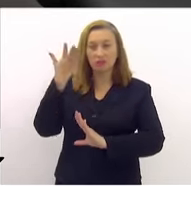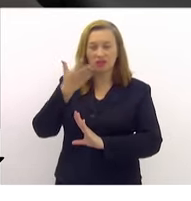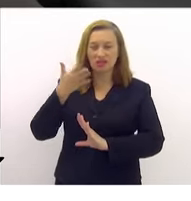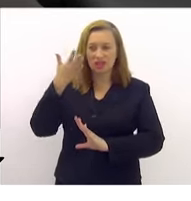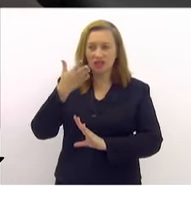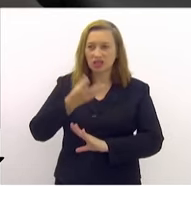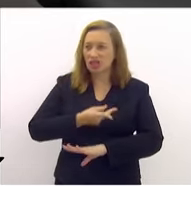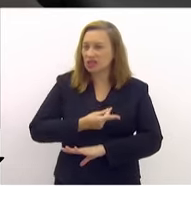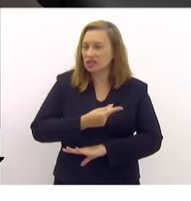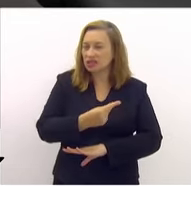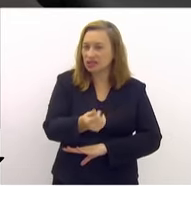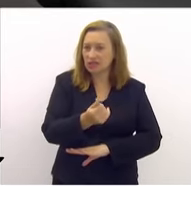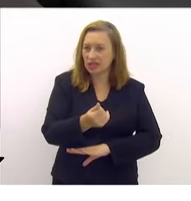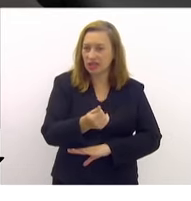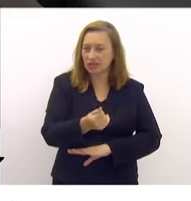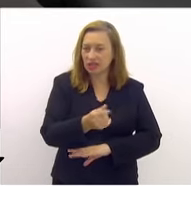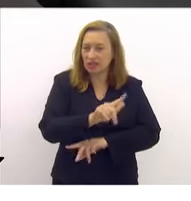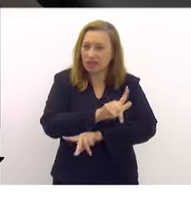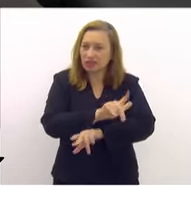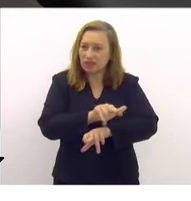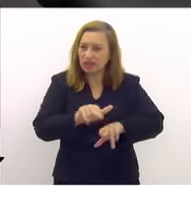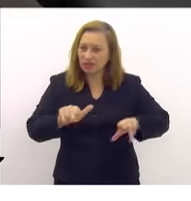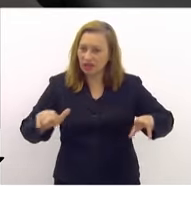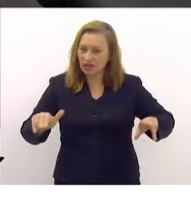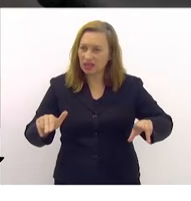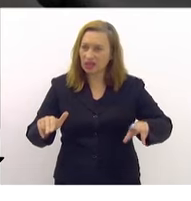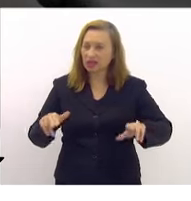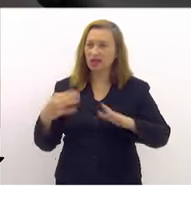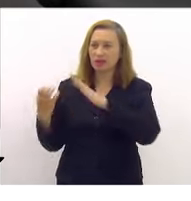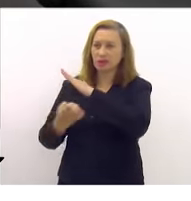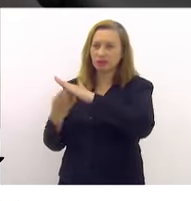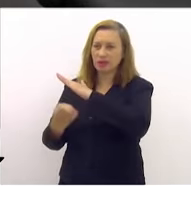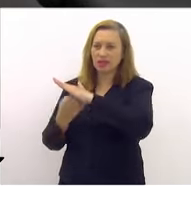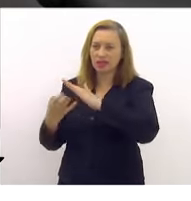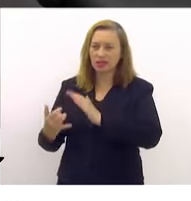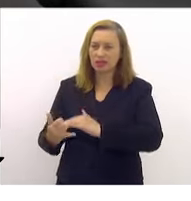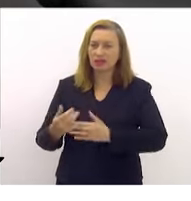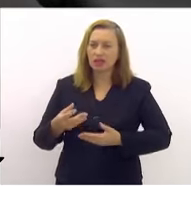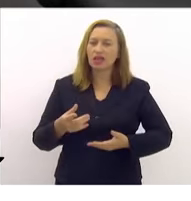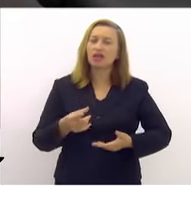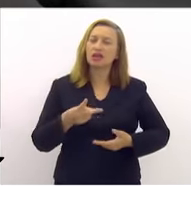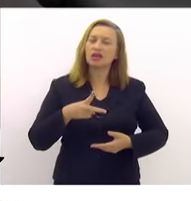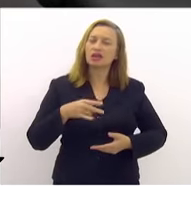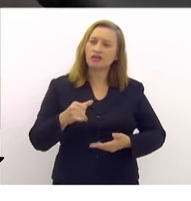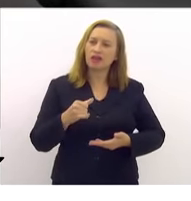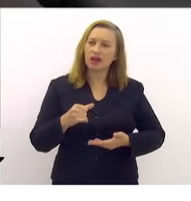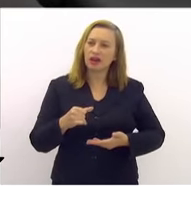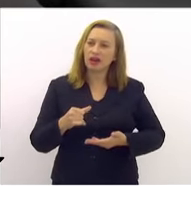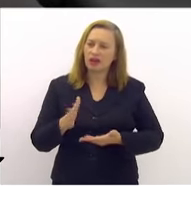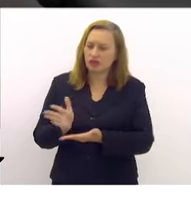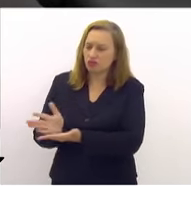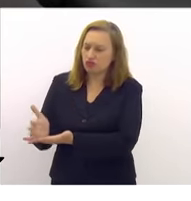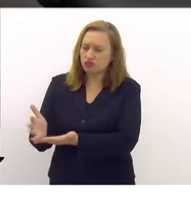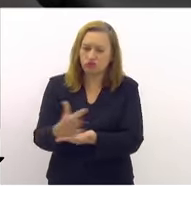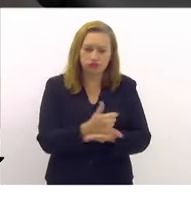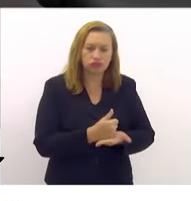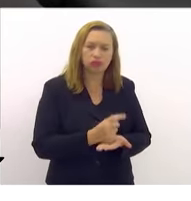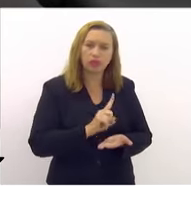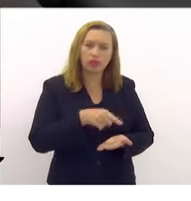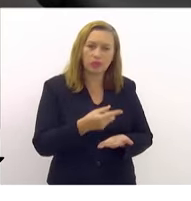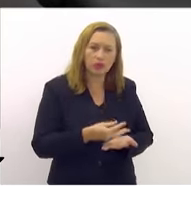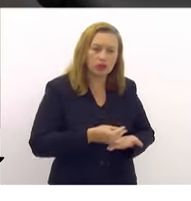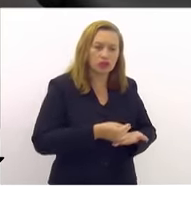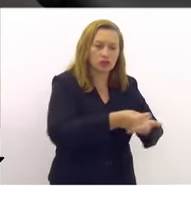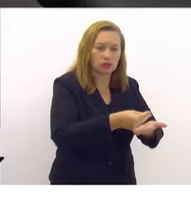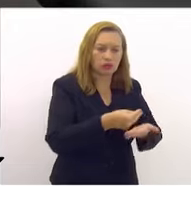saem, passam nas mais diversas empresas que telefonaram e vão fazer a entrega. A gente está querendo regulamentar